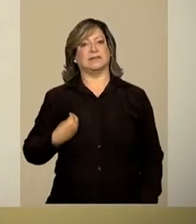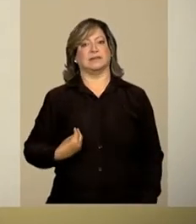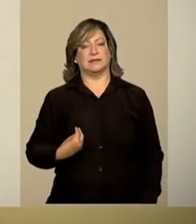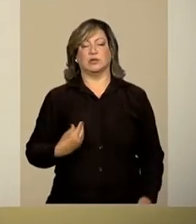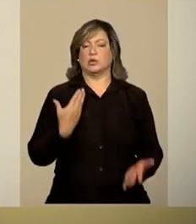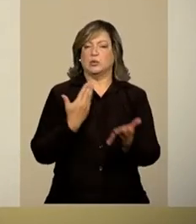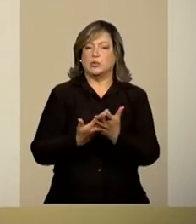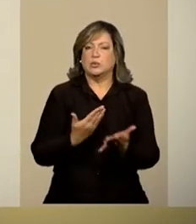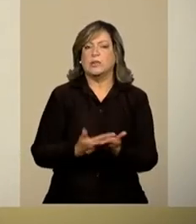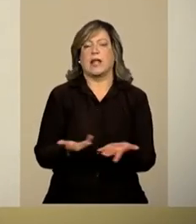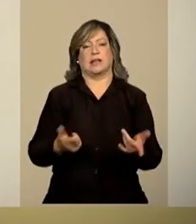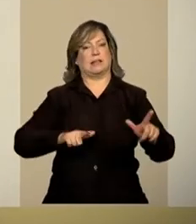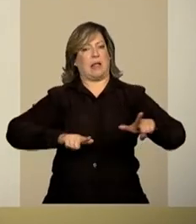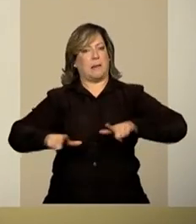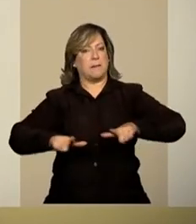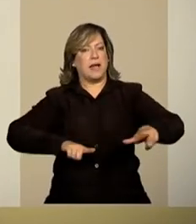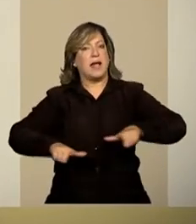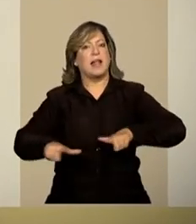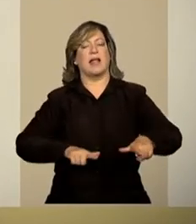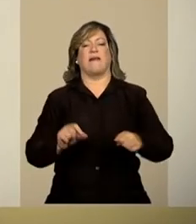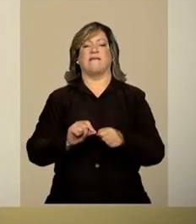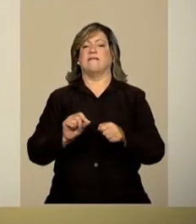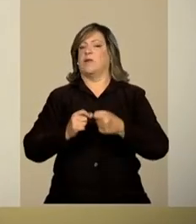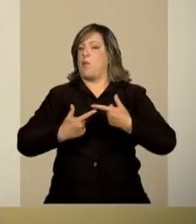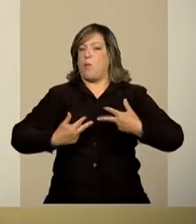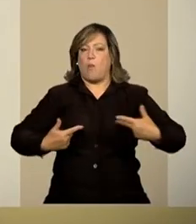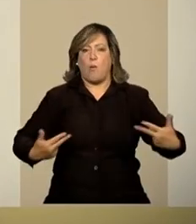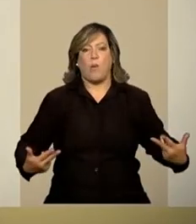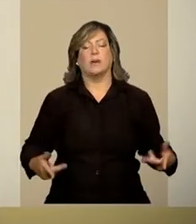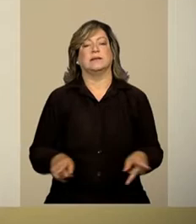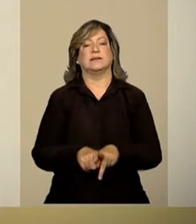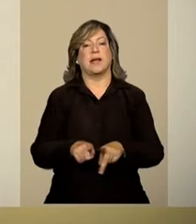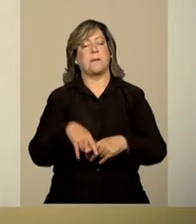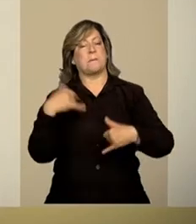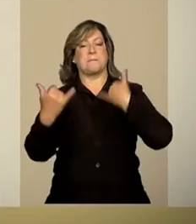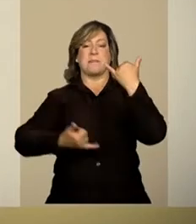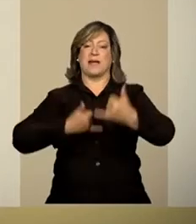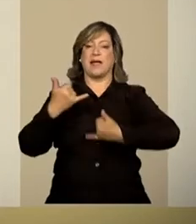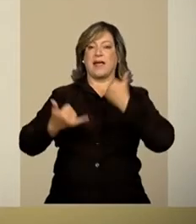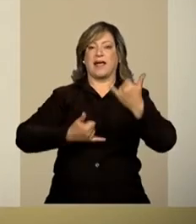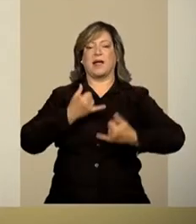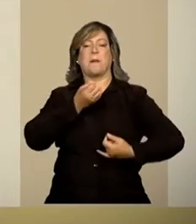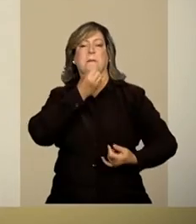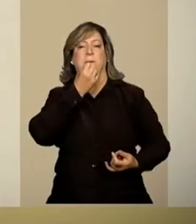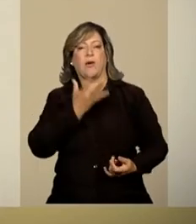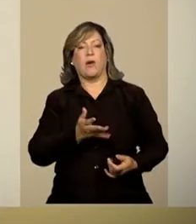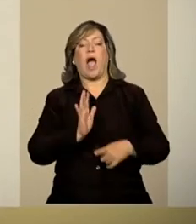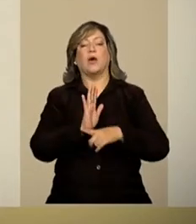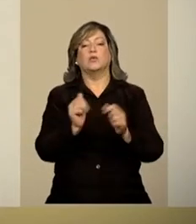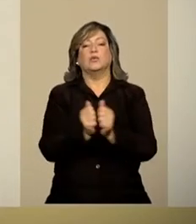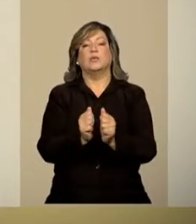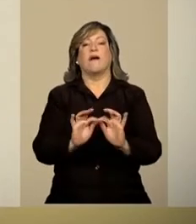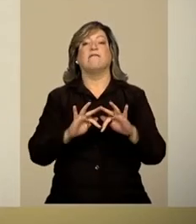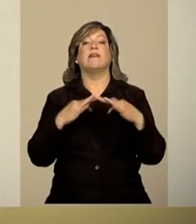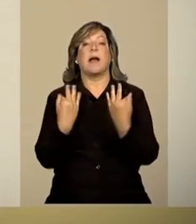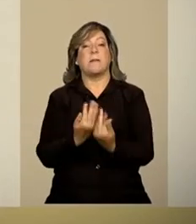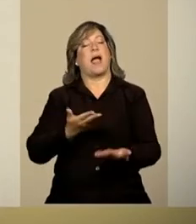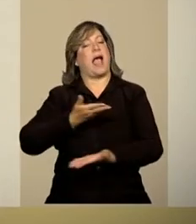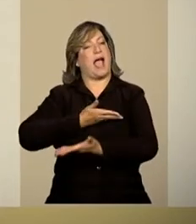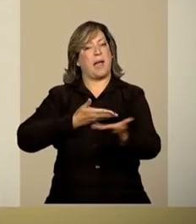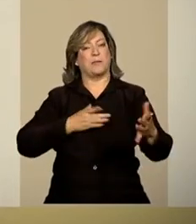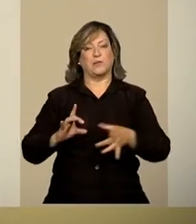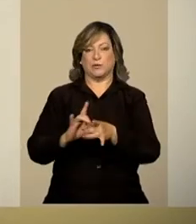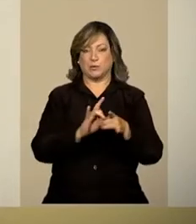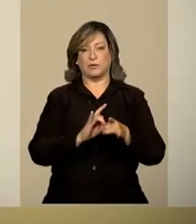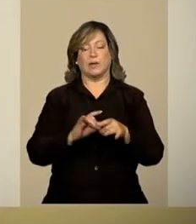para estudar para trabalhar produzir e também para se divertir e se dedicar à família e aos amigos ao